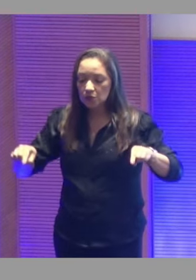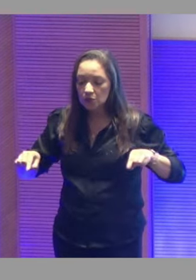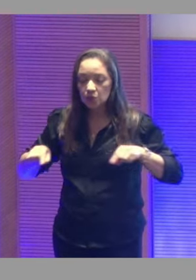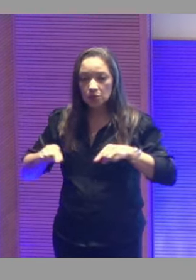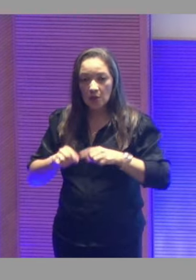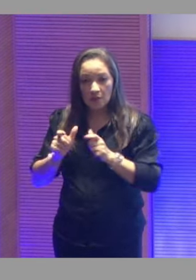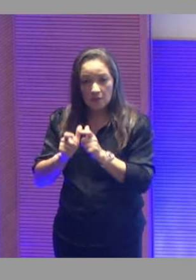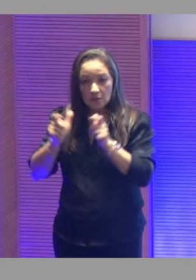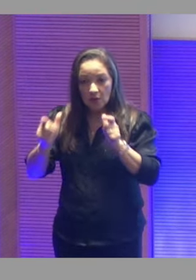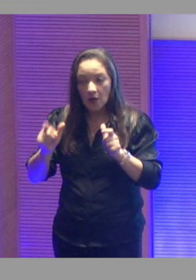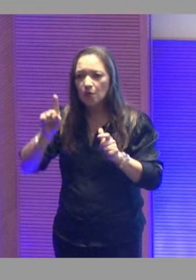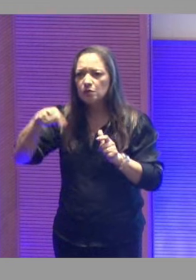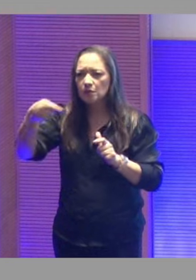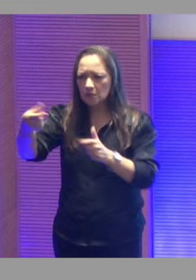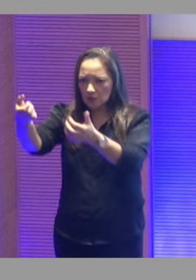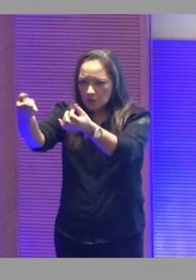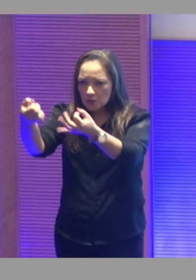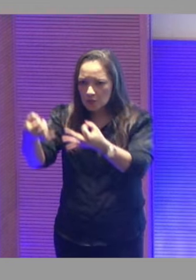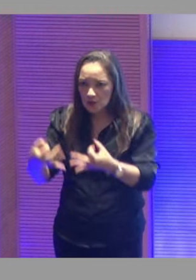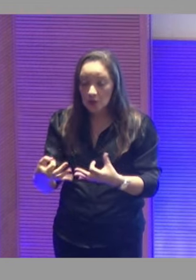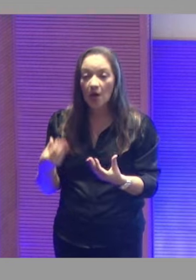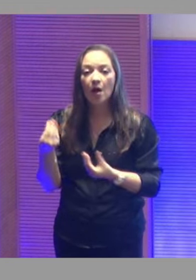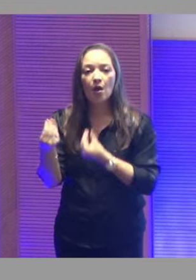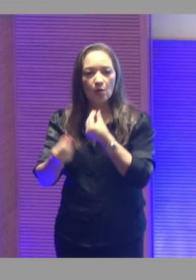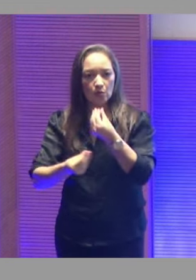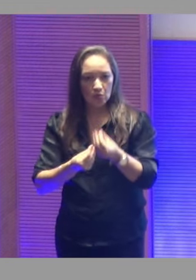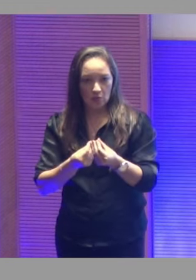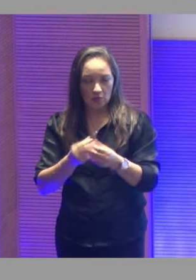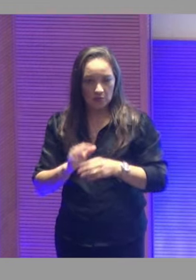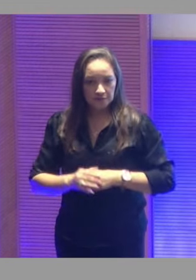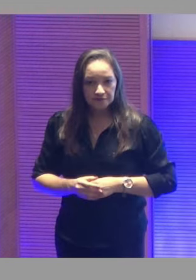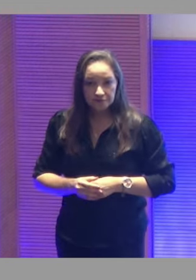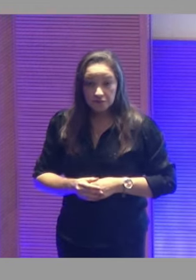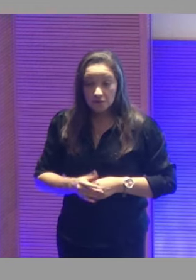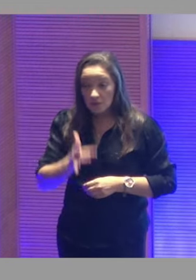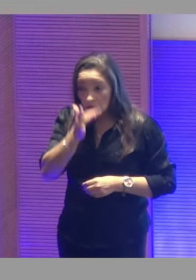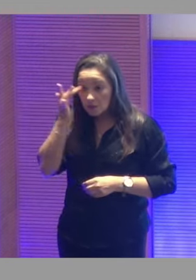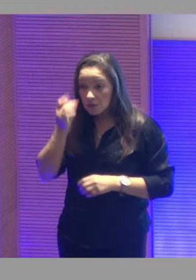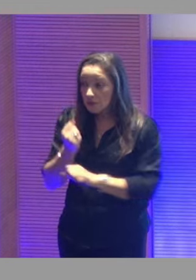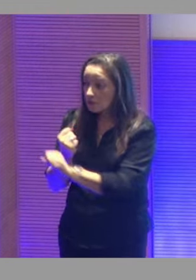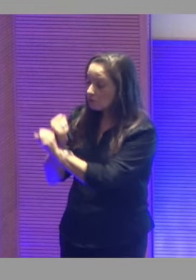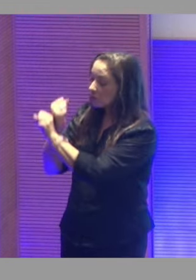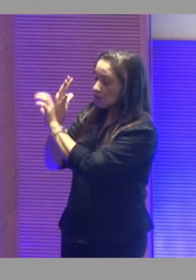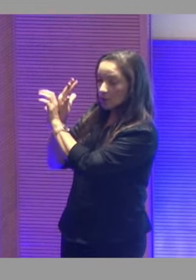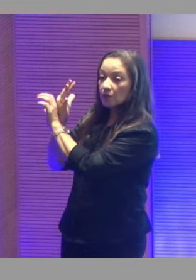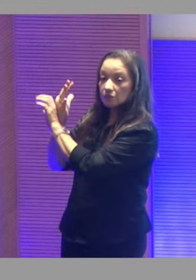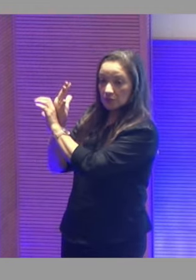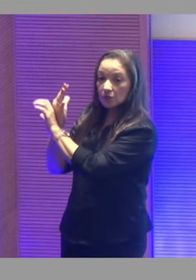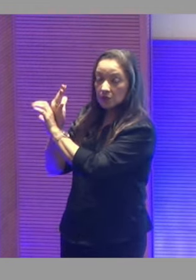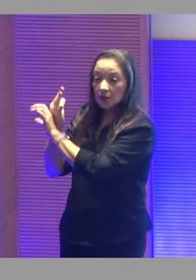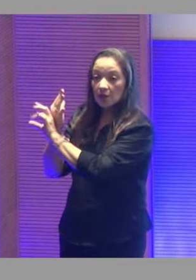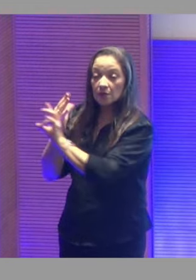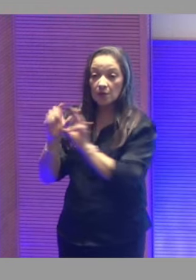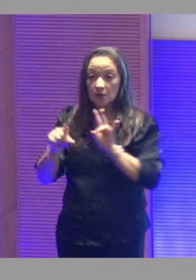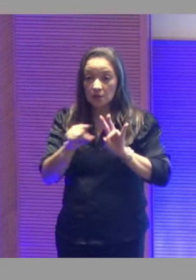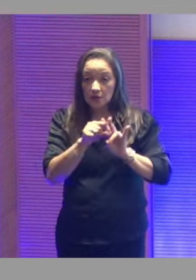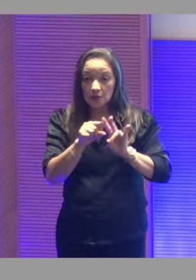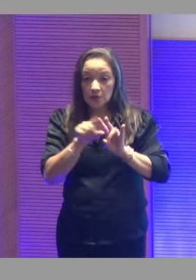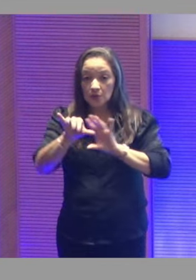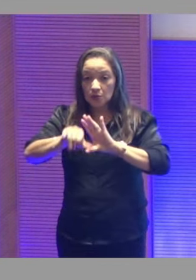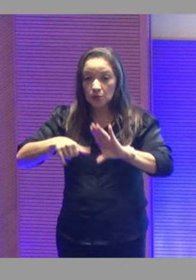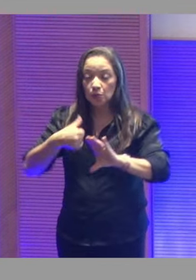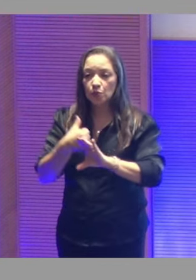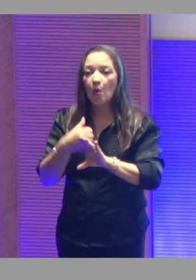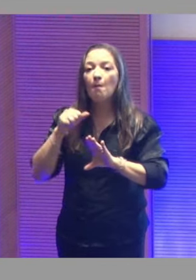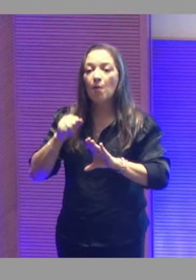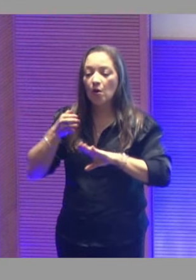pouco exatamente como é que isso vai acontecer e o público que está nos acompanhando pelo YouTube e pelo LinkedIn poderá